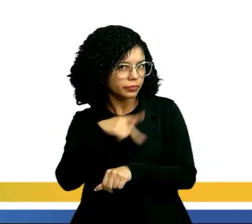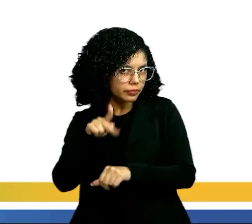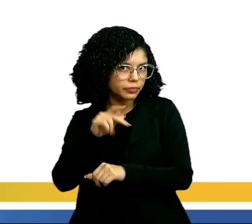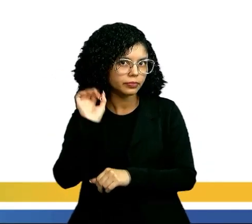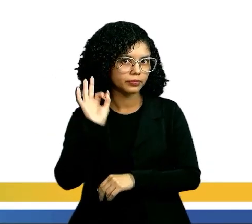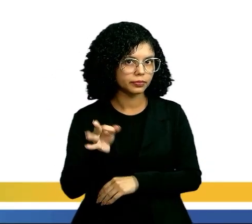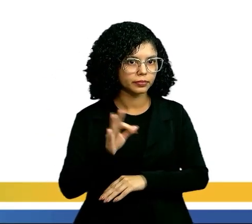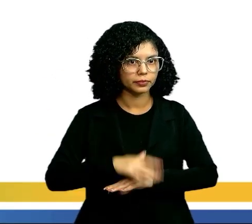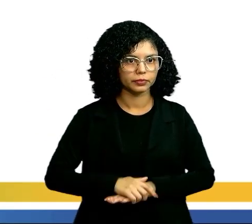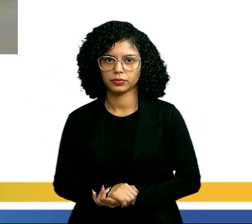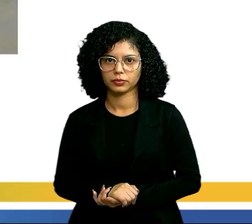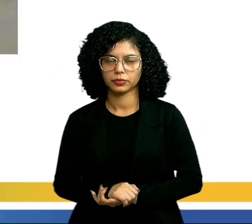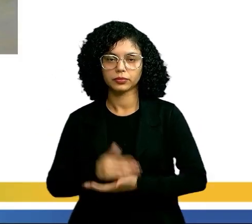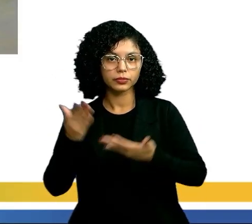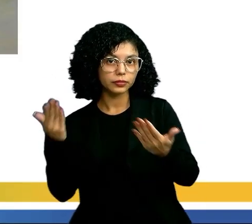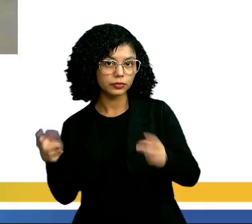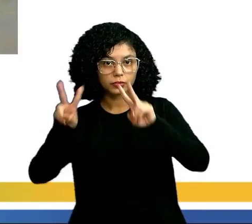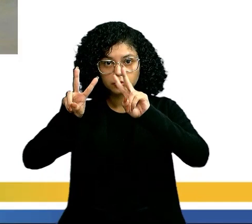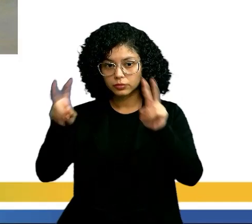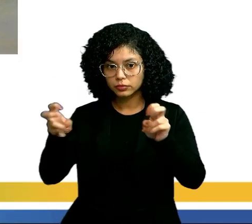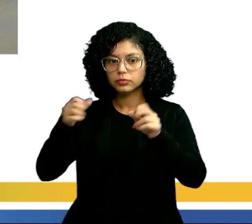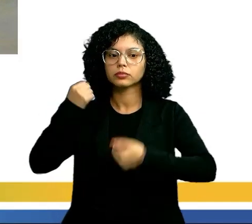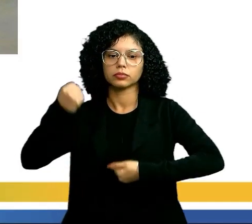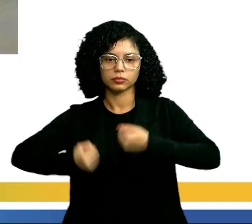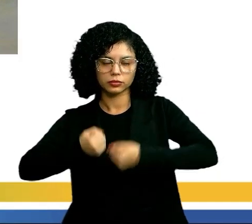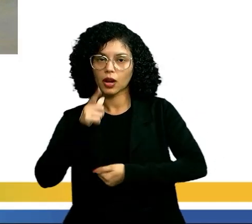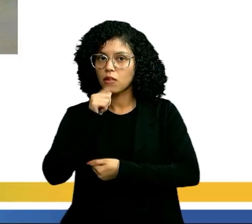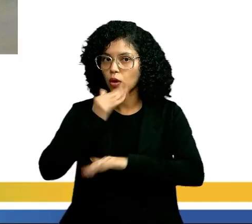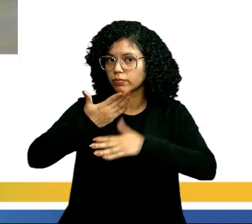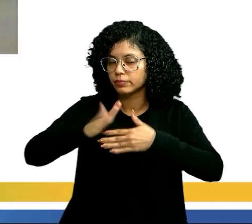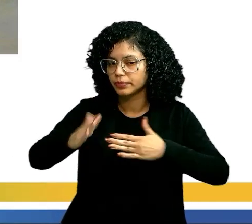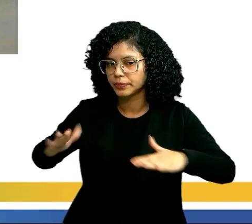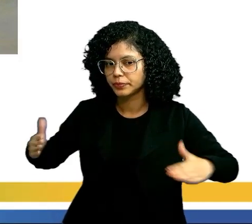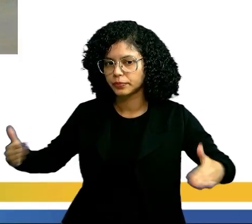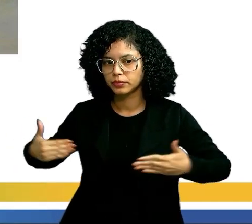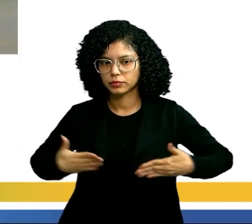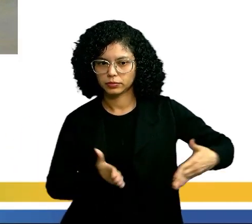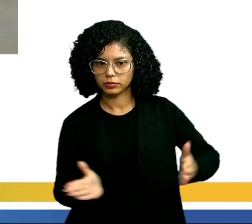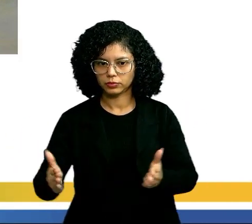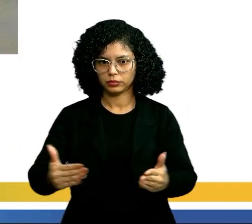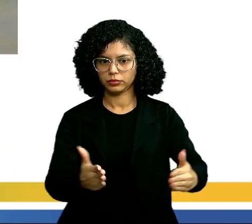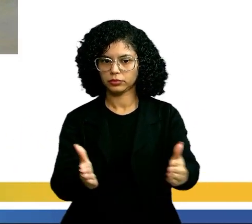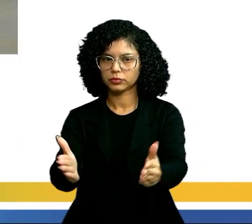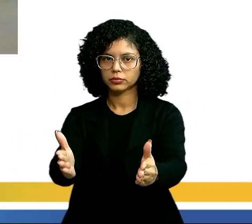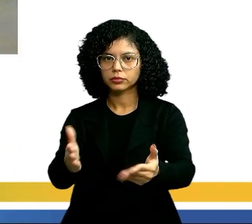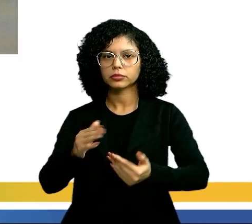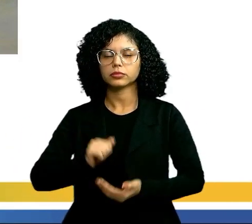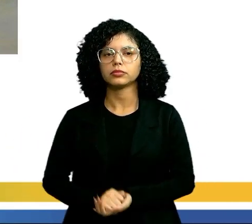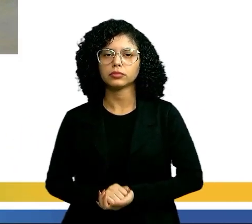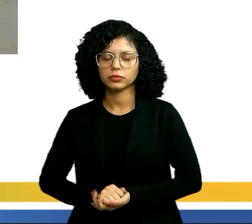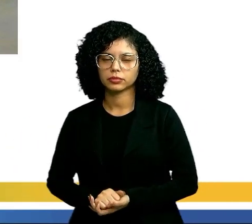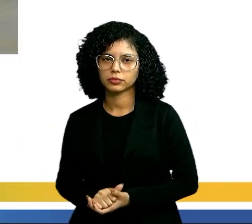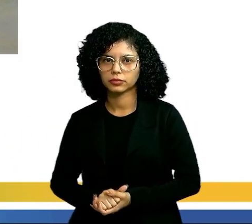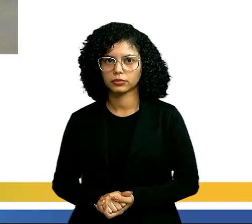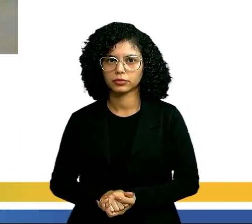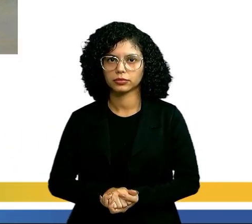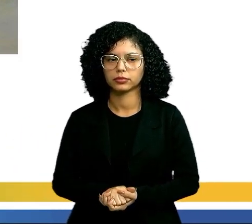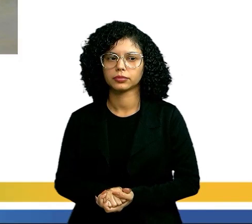países, certo? Em termos de transportes aquáticos, nós temos o transporte marítimo e o